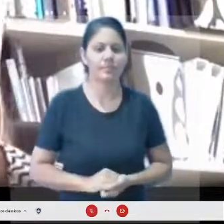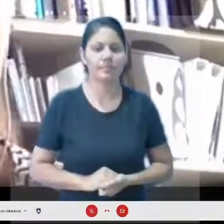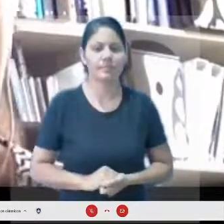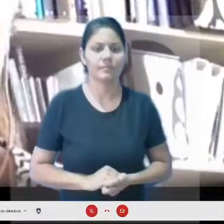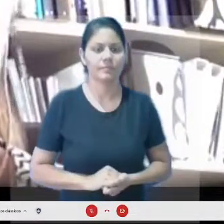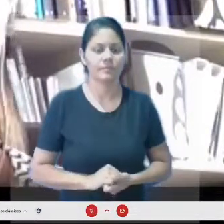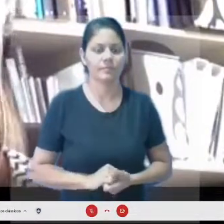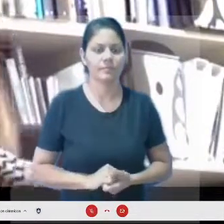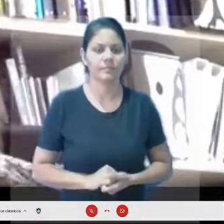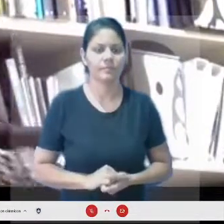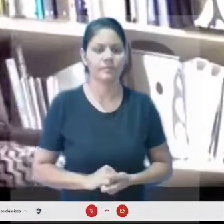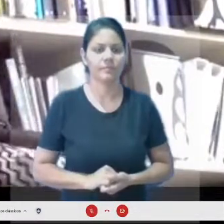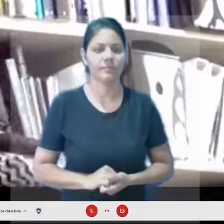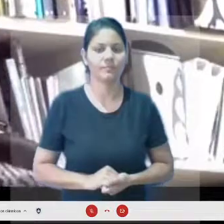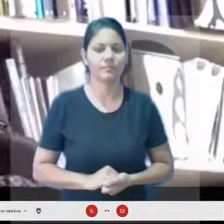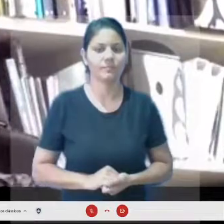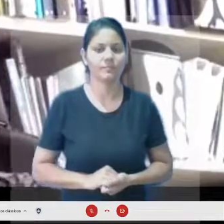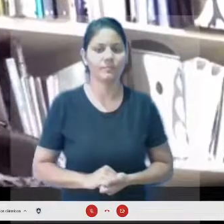Zanatta.